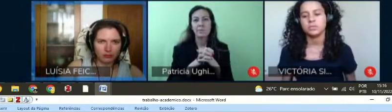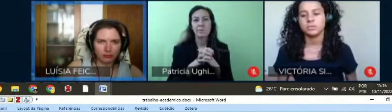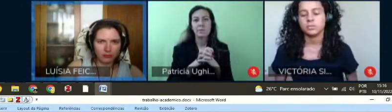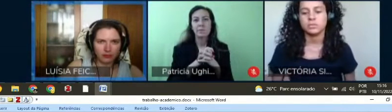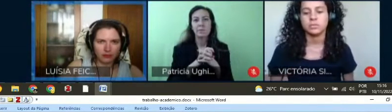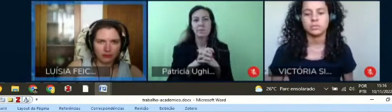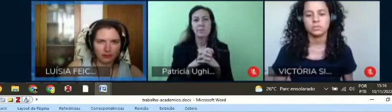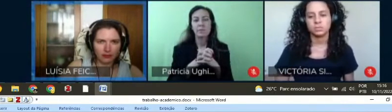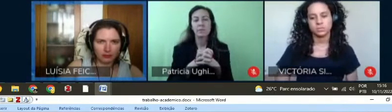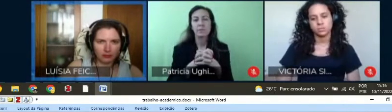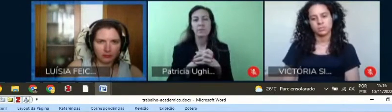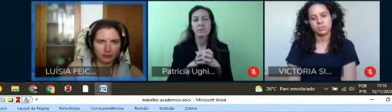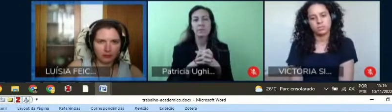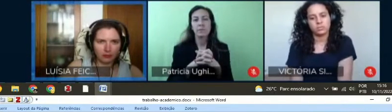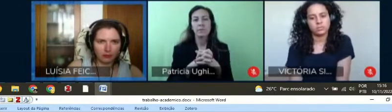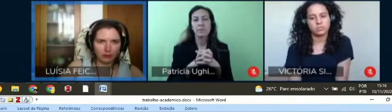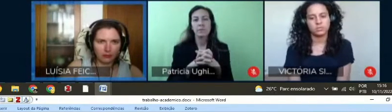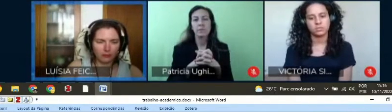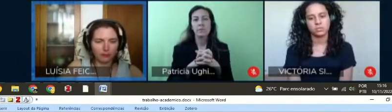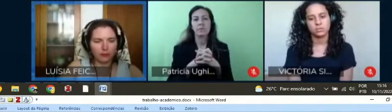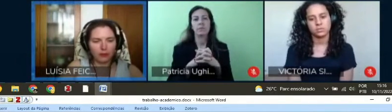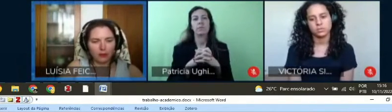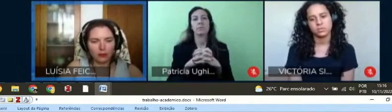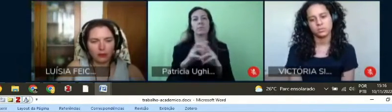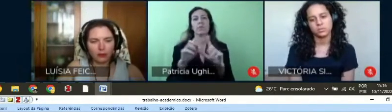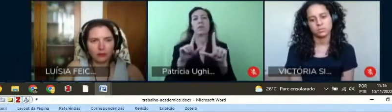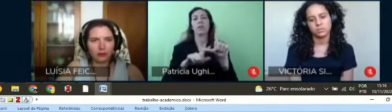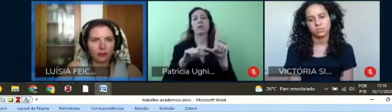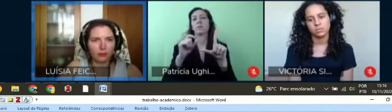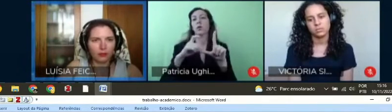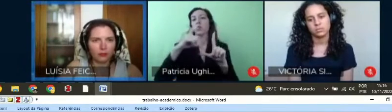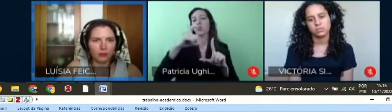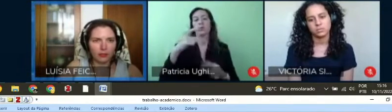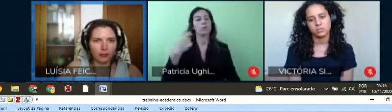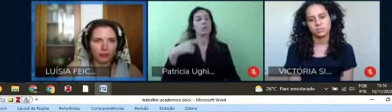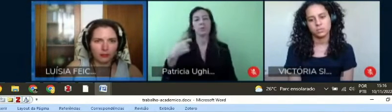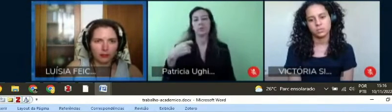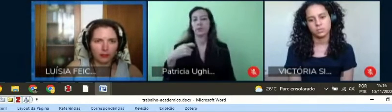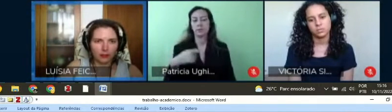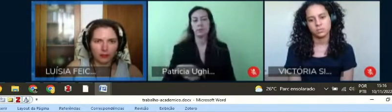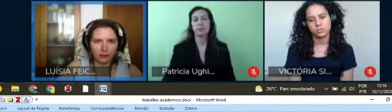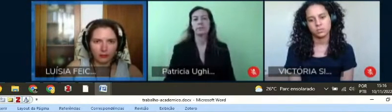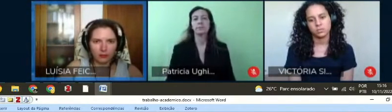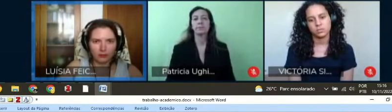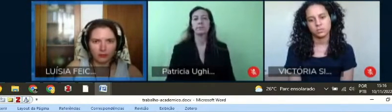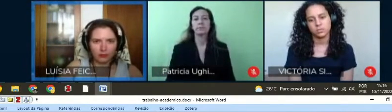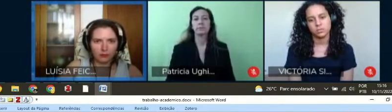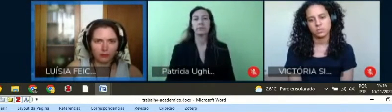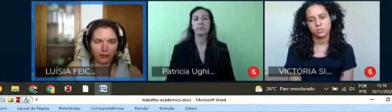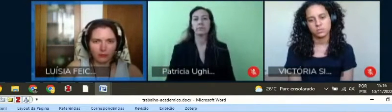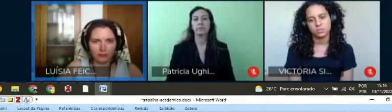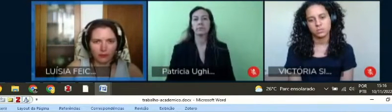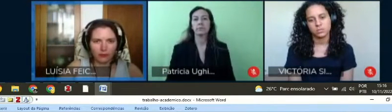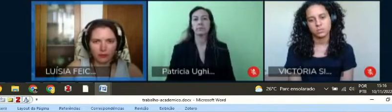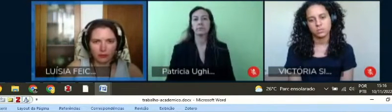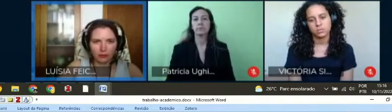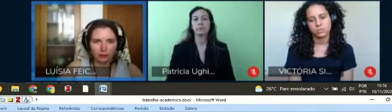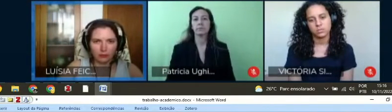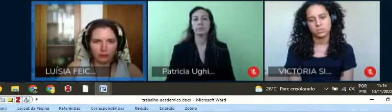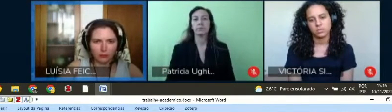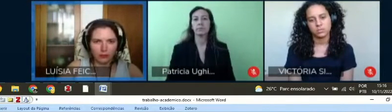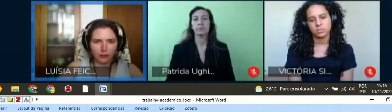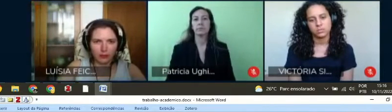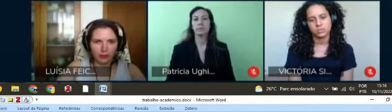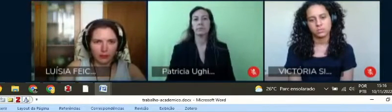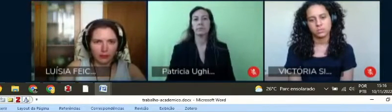no texto não precisa ficar tudo em maiúscula, né? Aí eu posso vir aqui e dizer que eu quero elas em minúscula. Não, ele vai tirar